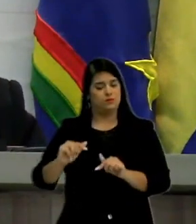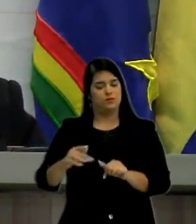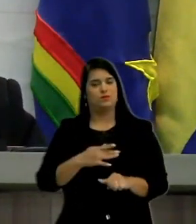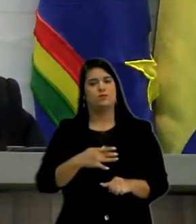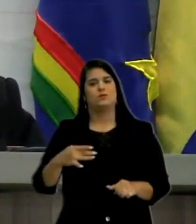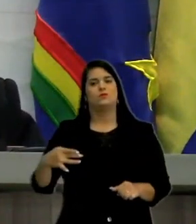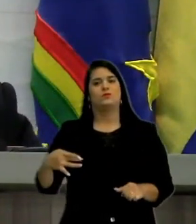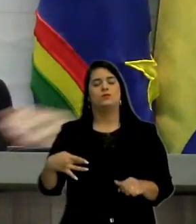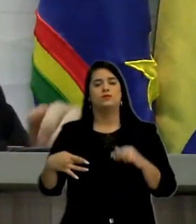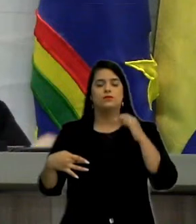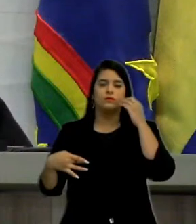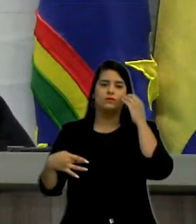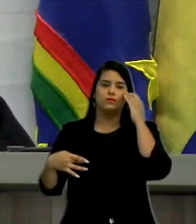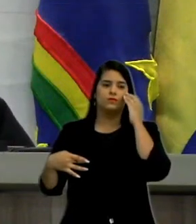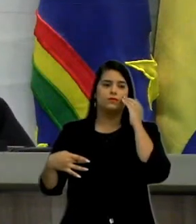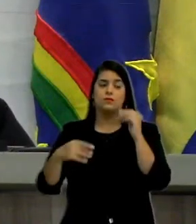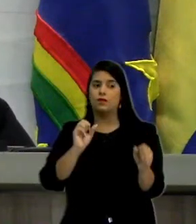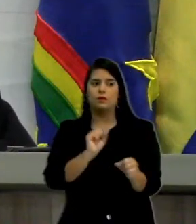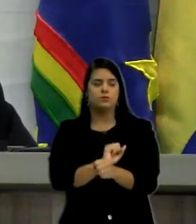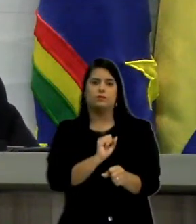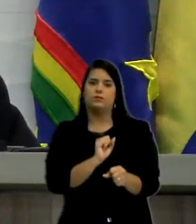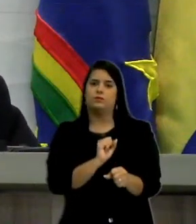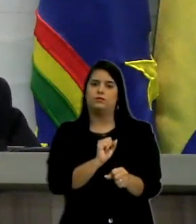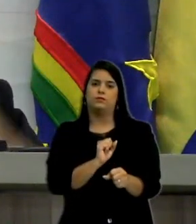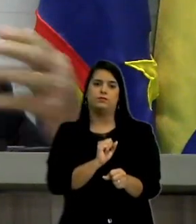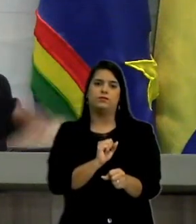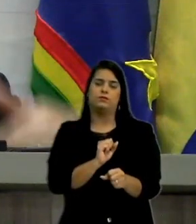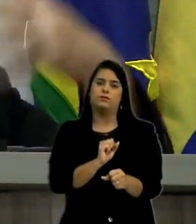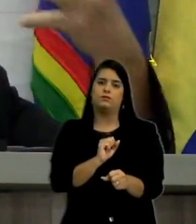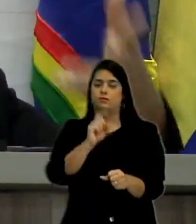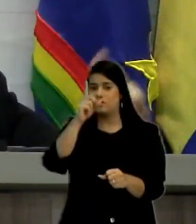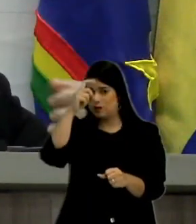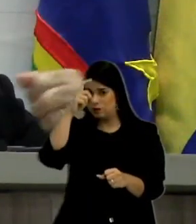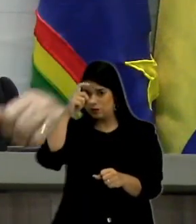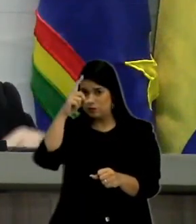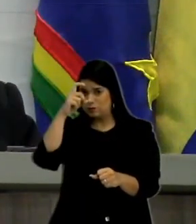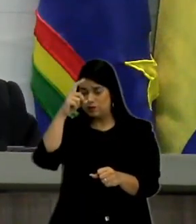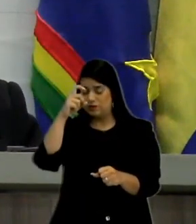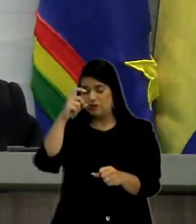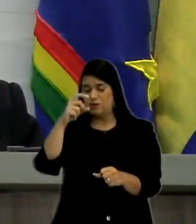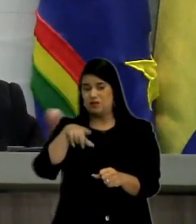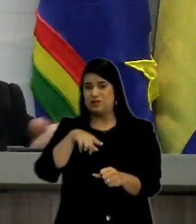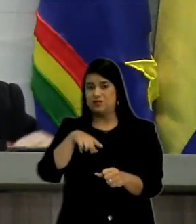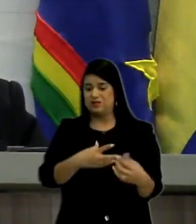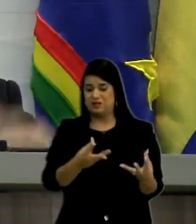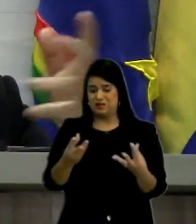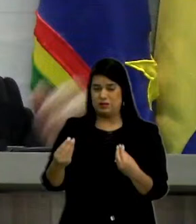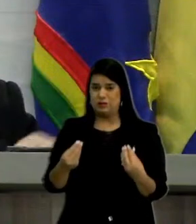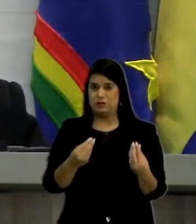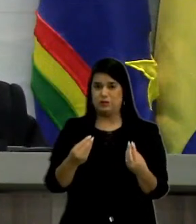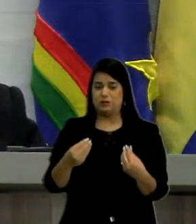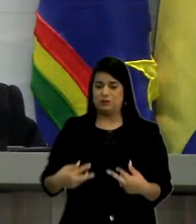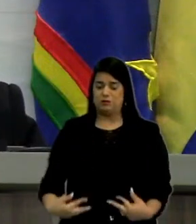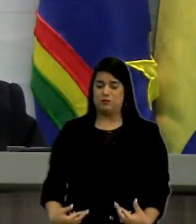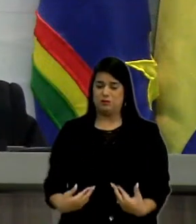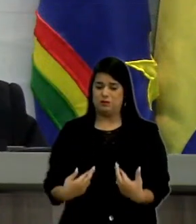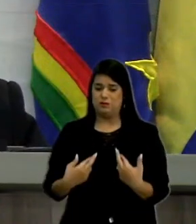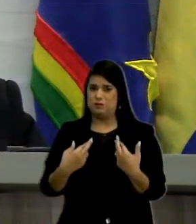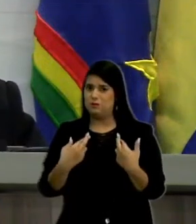saúde. Travou. Os hospitais grandes que tinham uma demanda de cirurgia eletiva, que era